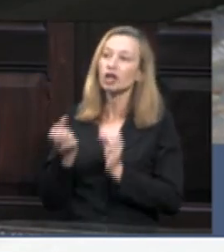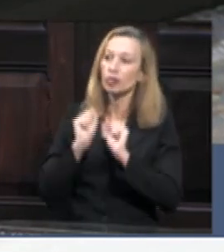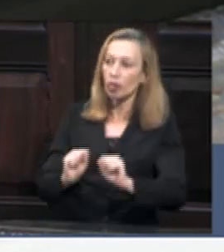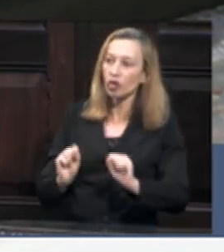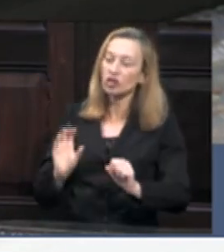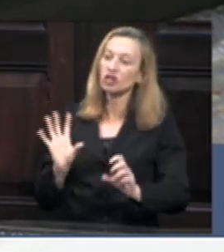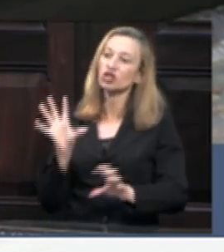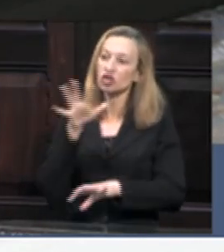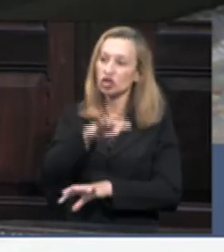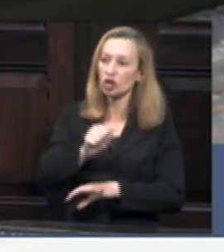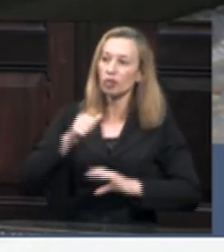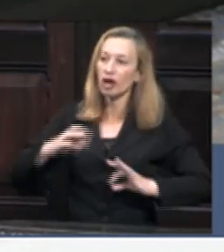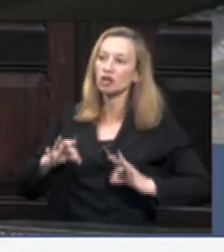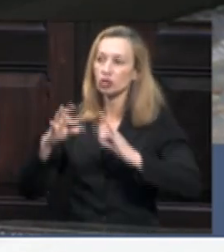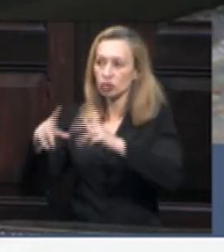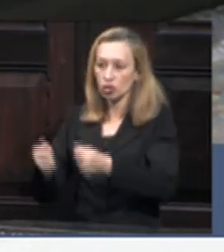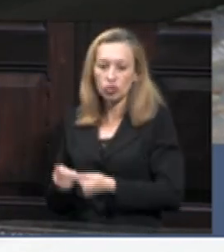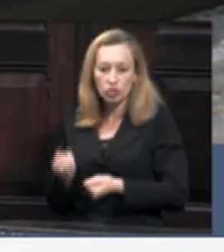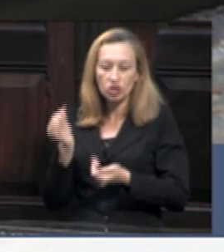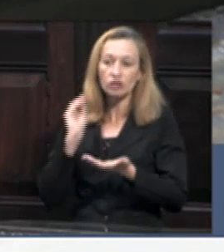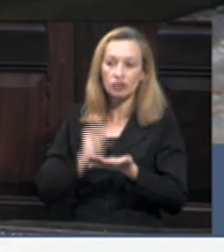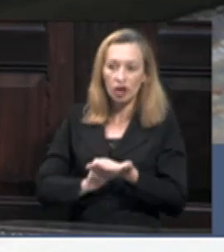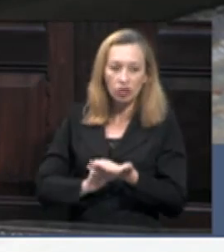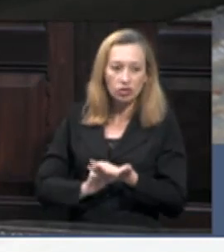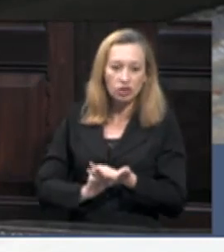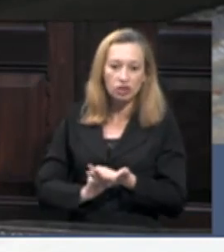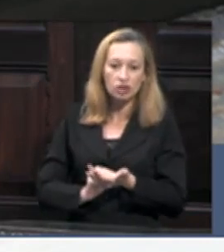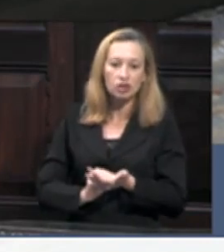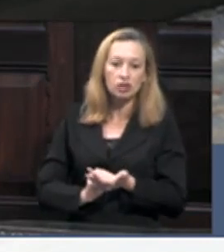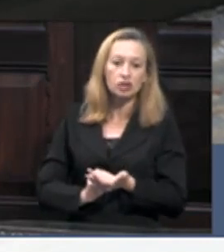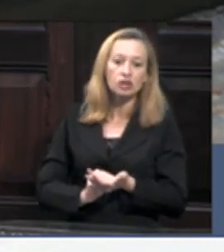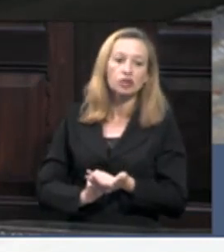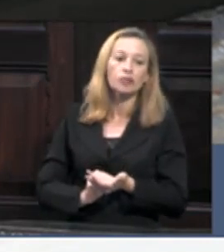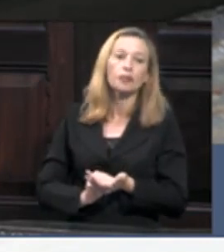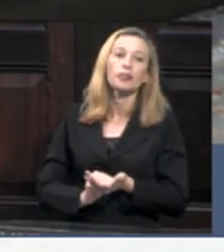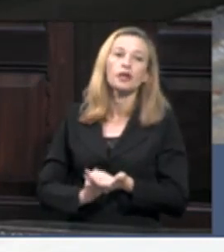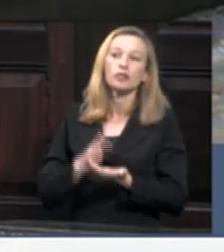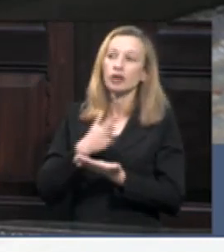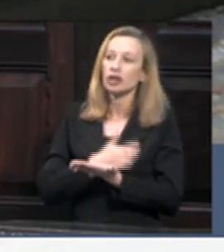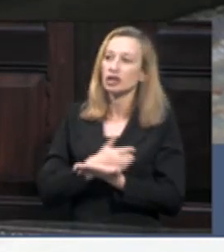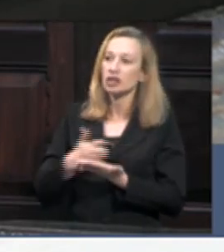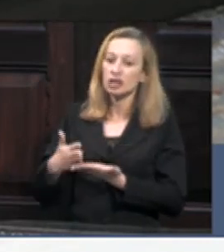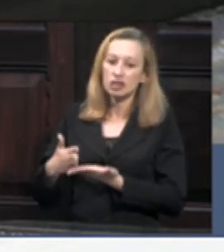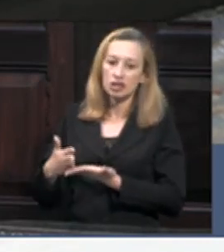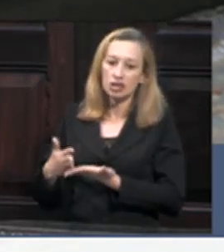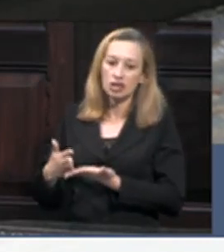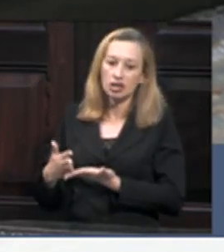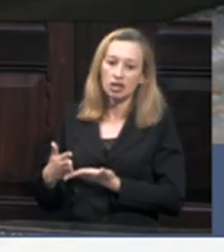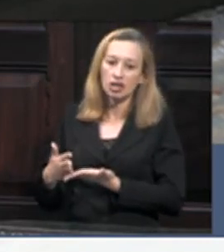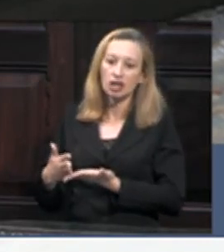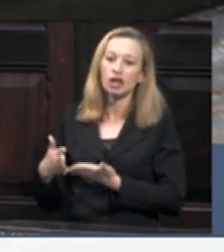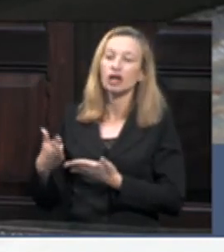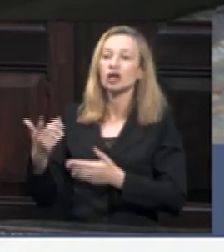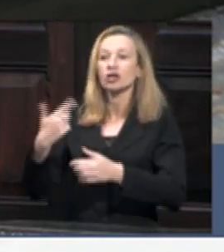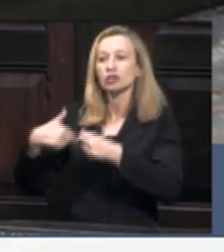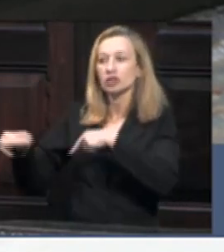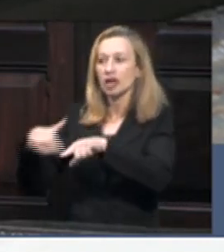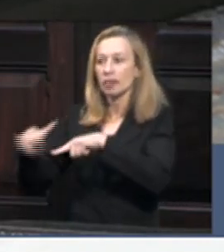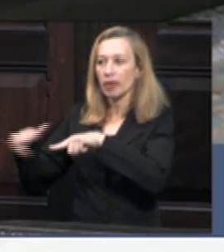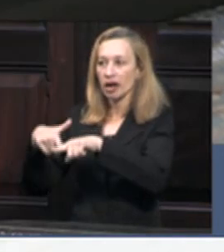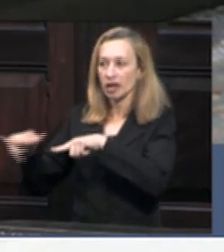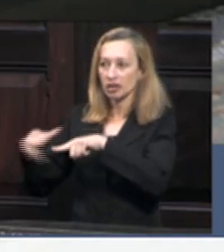completar essa verdadeira via crucis da 6ª turma do Degase, chamando os 45